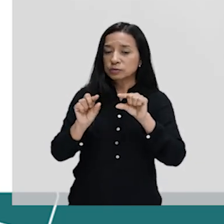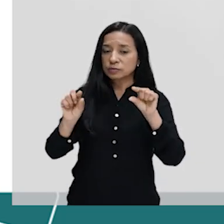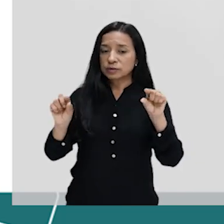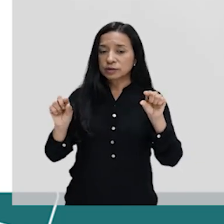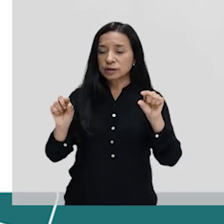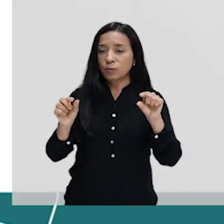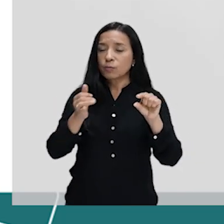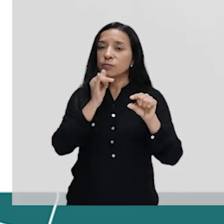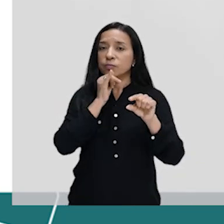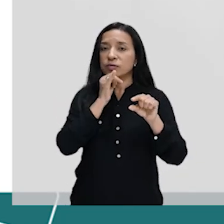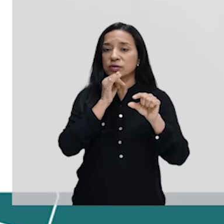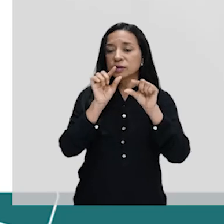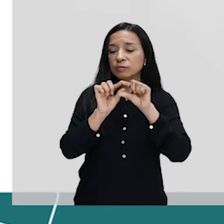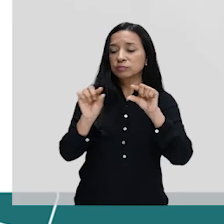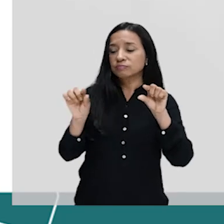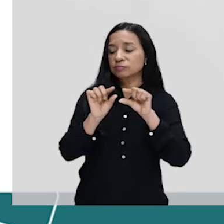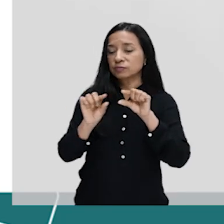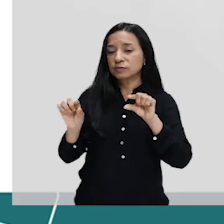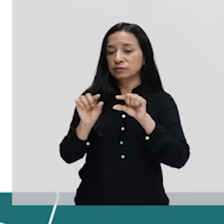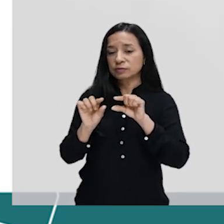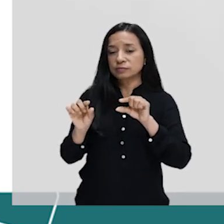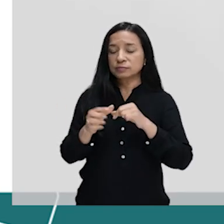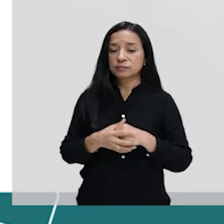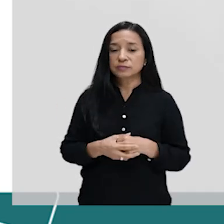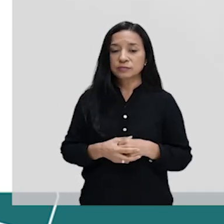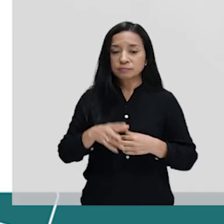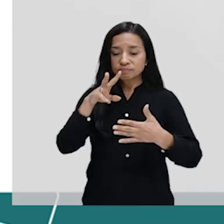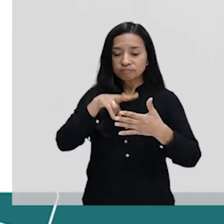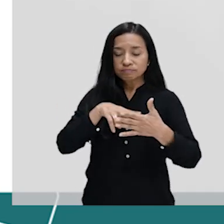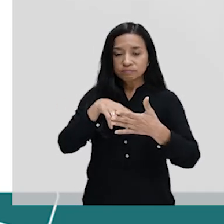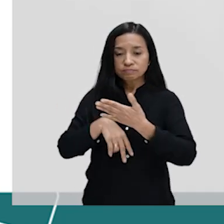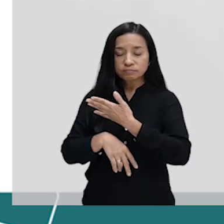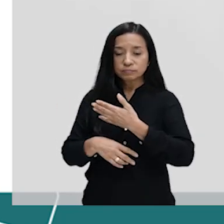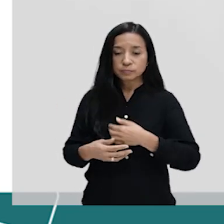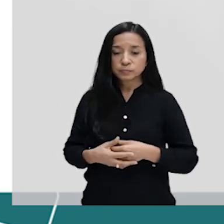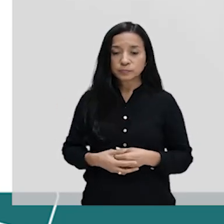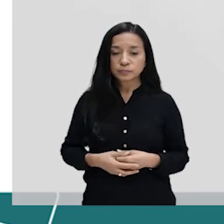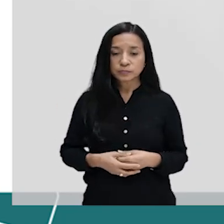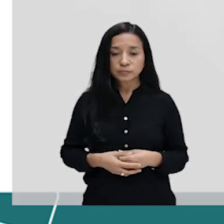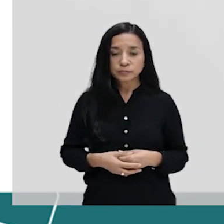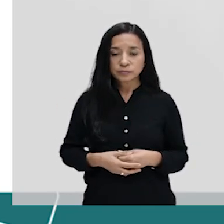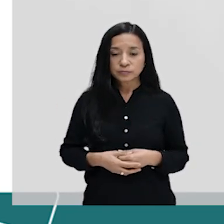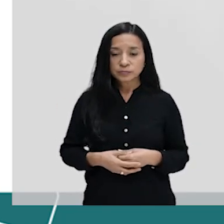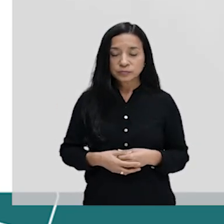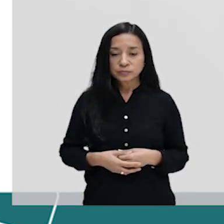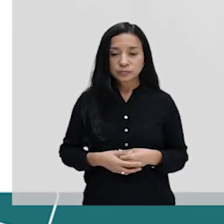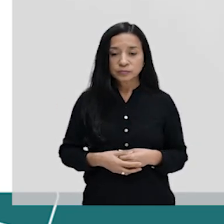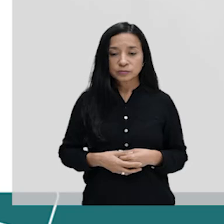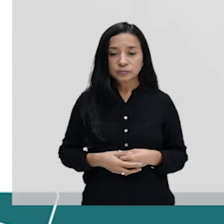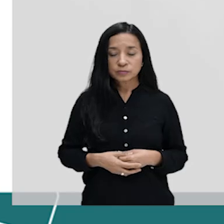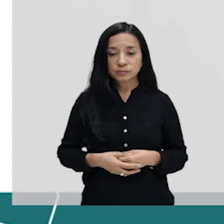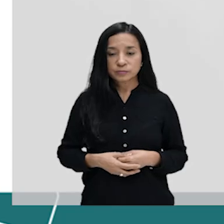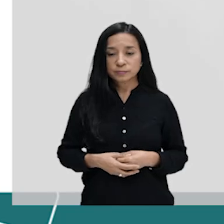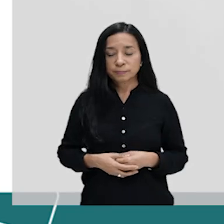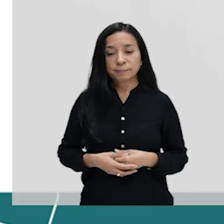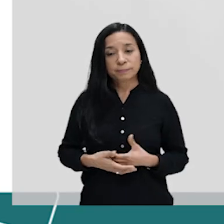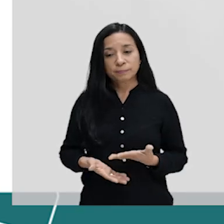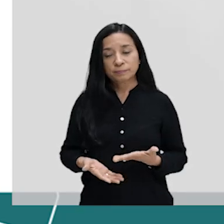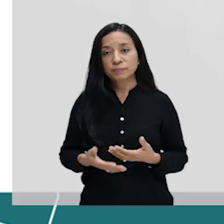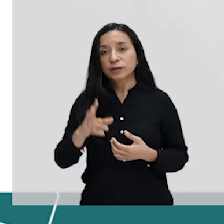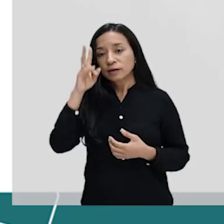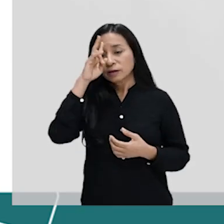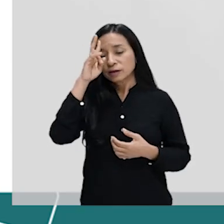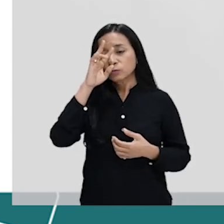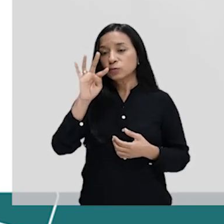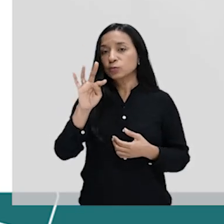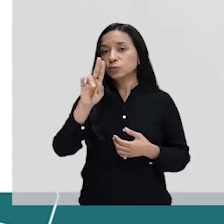fazer. Se é meu, logo é para eu abrir. Essa refeição é para tu comeres, né? Lembra